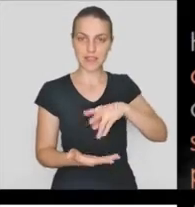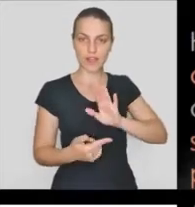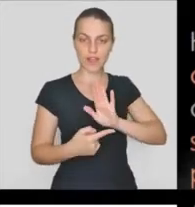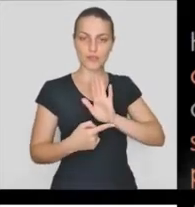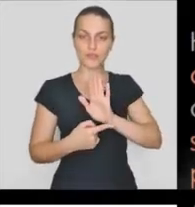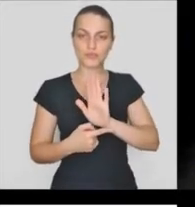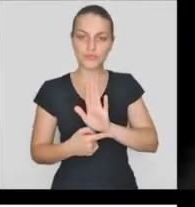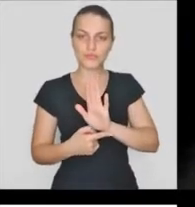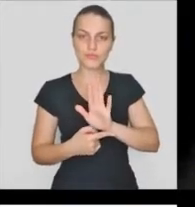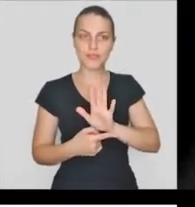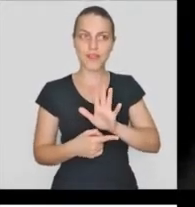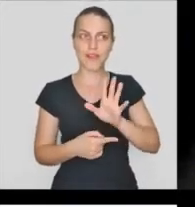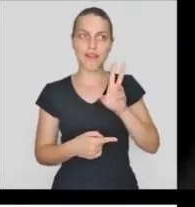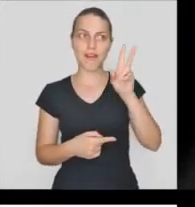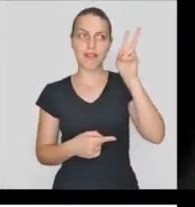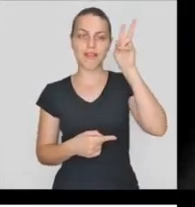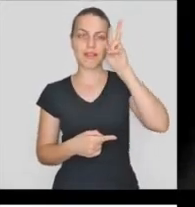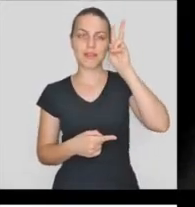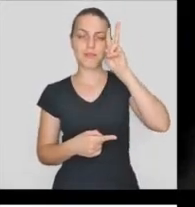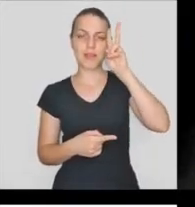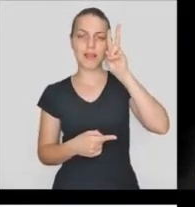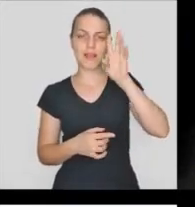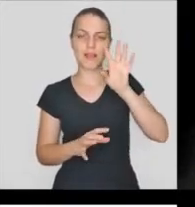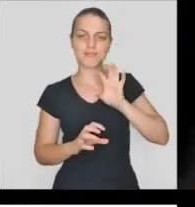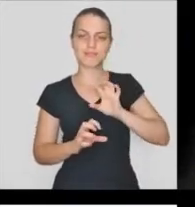recordação daqueles elementos.